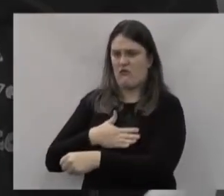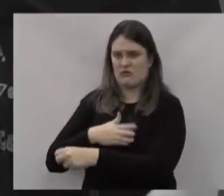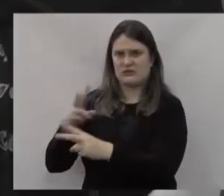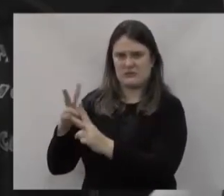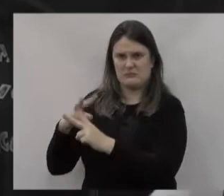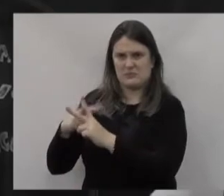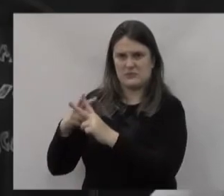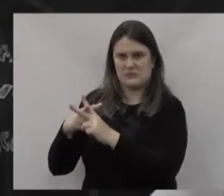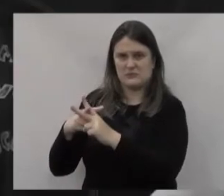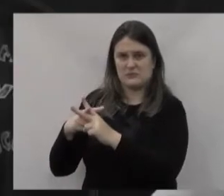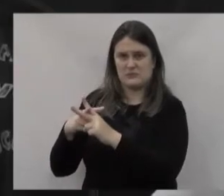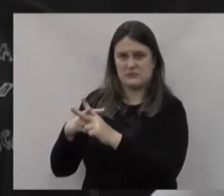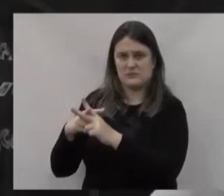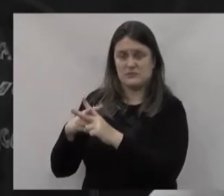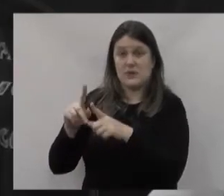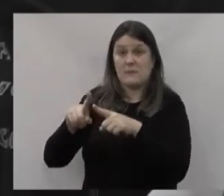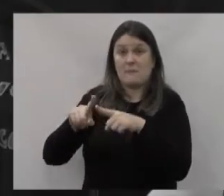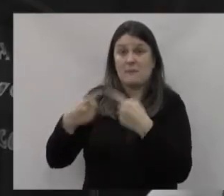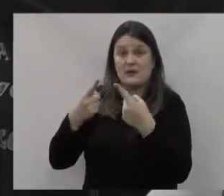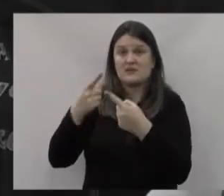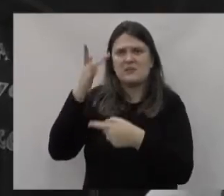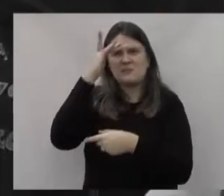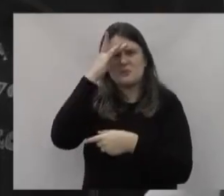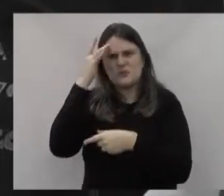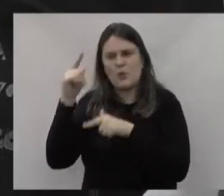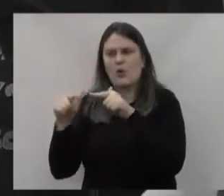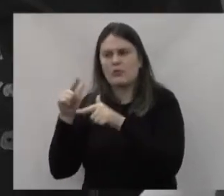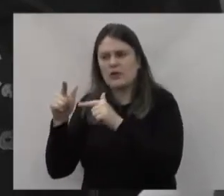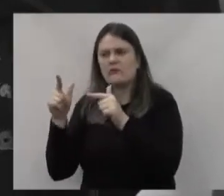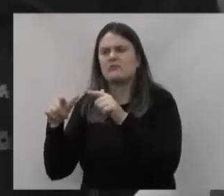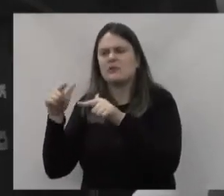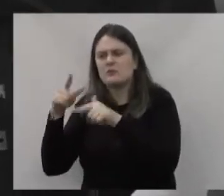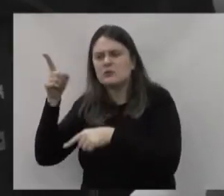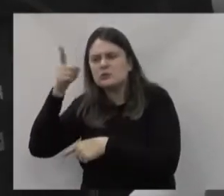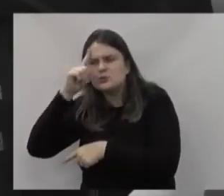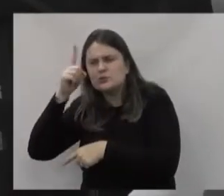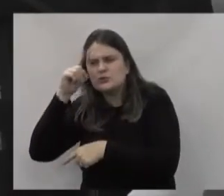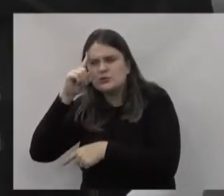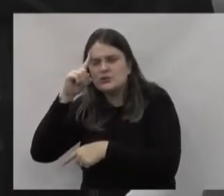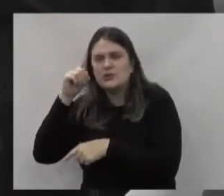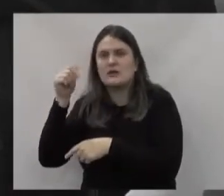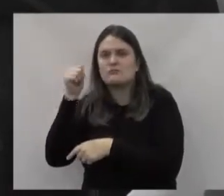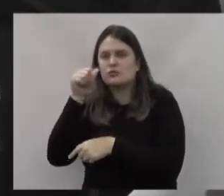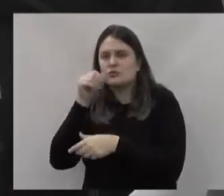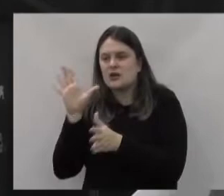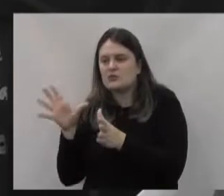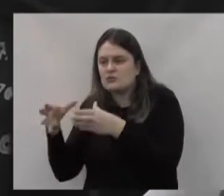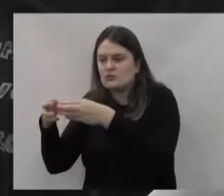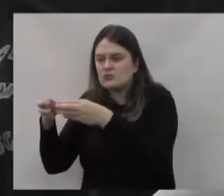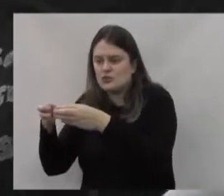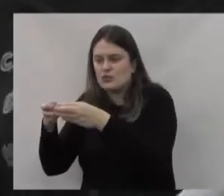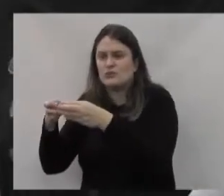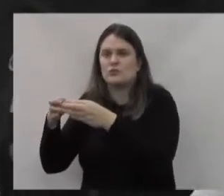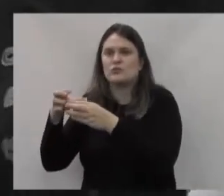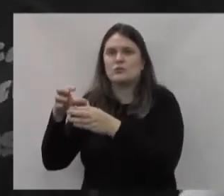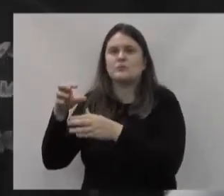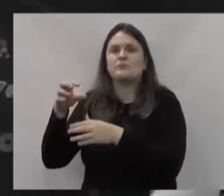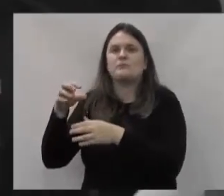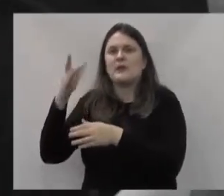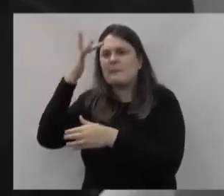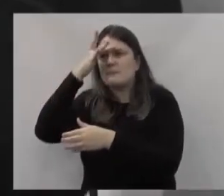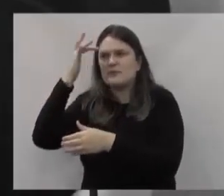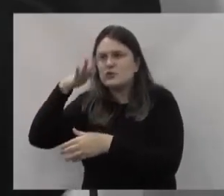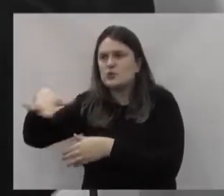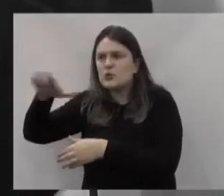apanhar. Mas a gente que trabalha com isso todo dia, nós do coletivo, nós do Instituto, o pessoal do Sejusc,